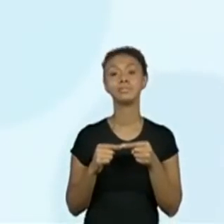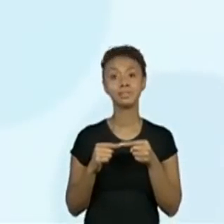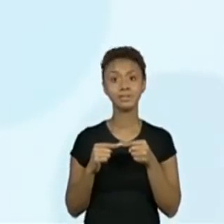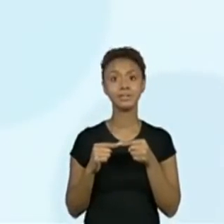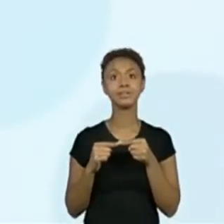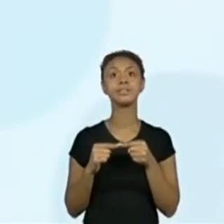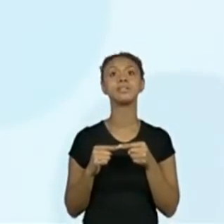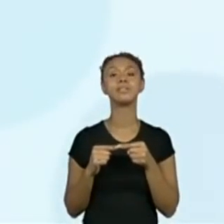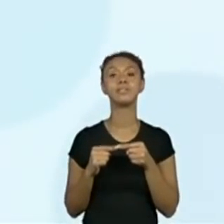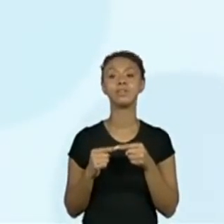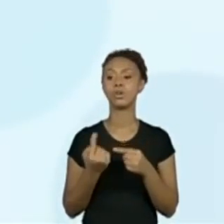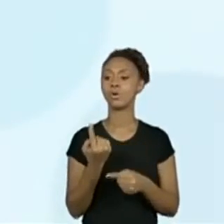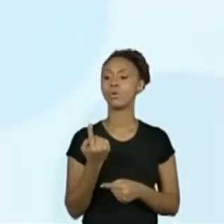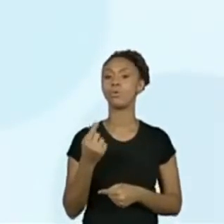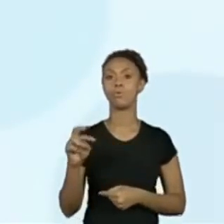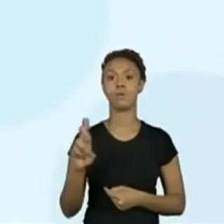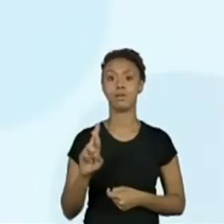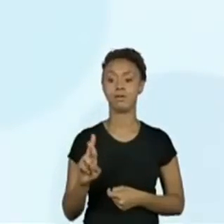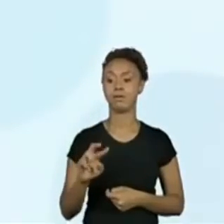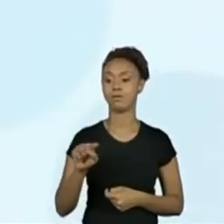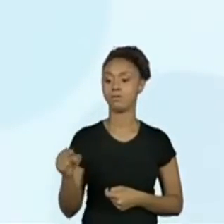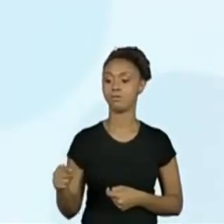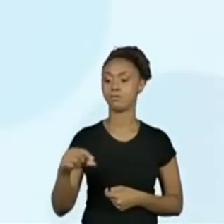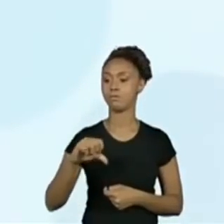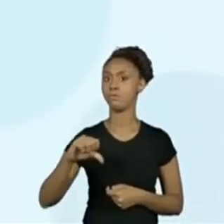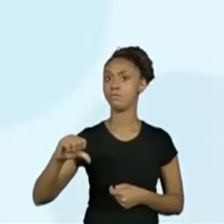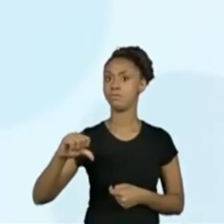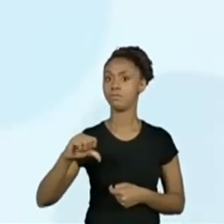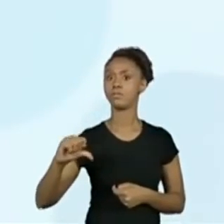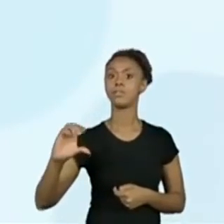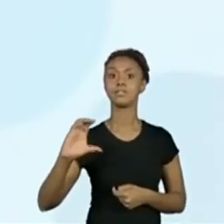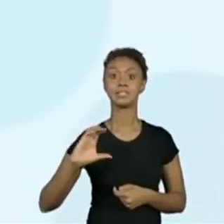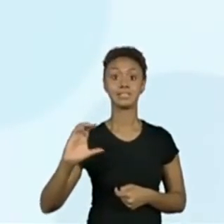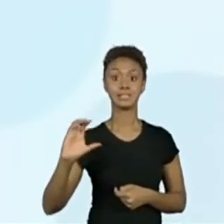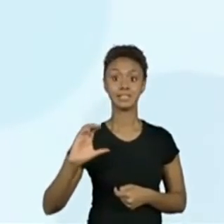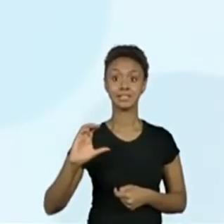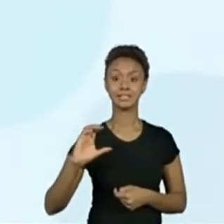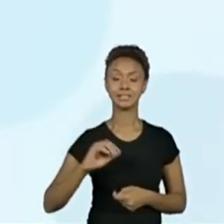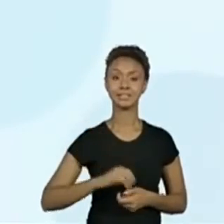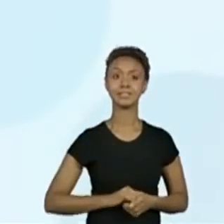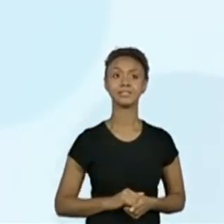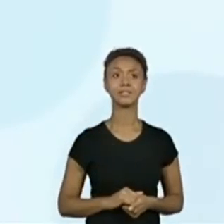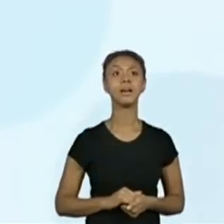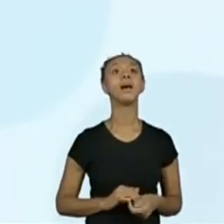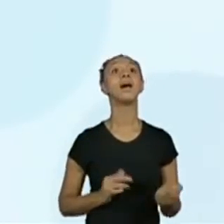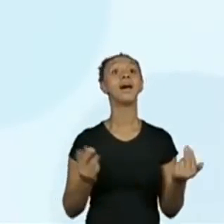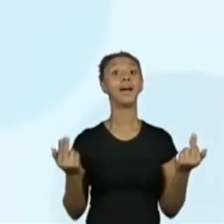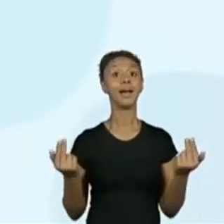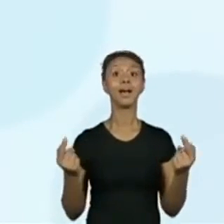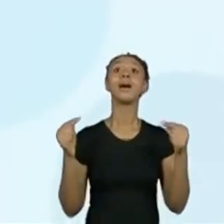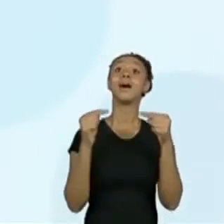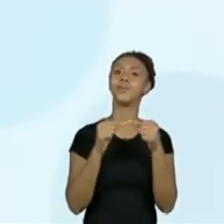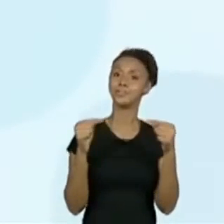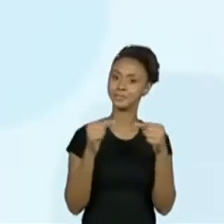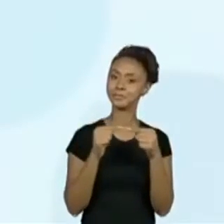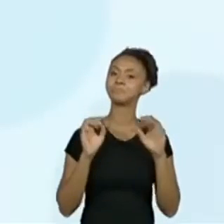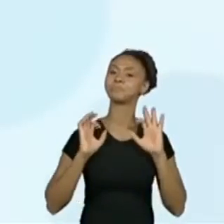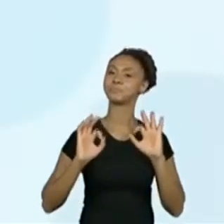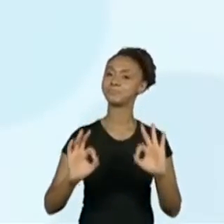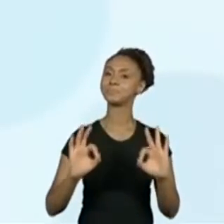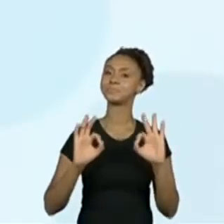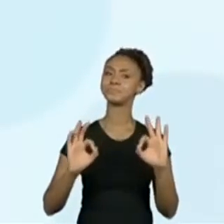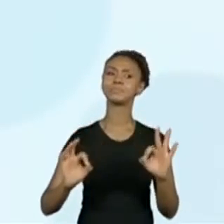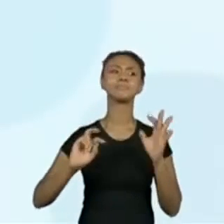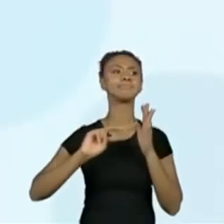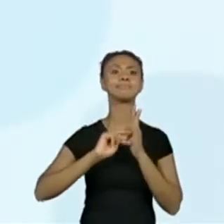R$ 1,99. E aí? Olha, esses agora valores achamos são uma promoção, equivalentes? Hein? Sim, muito bem. Então, isso quer